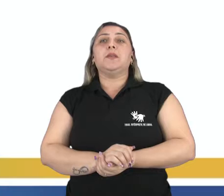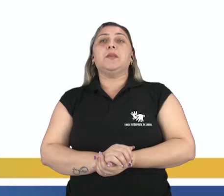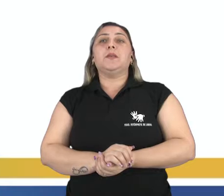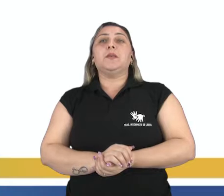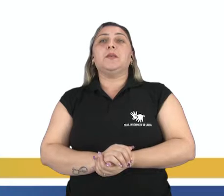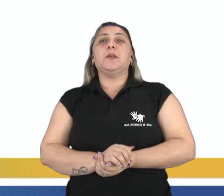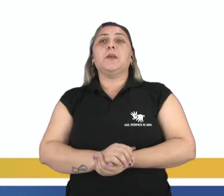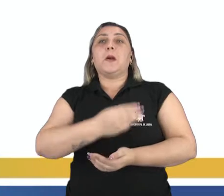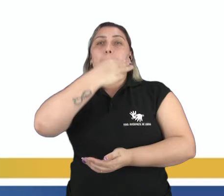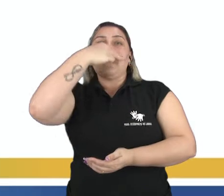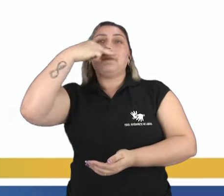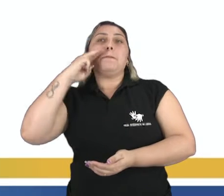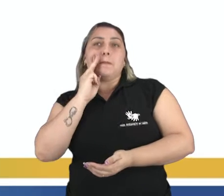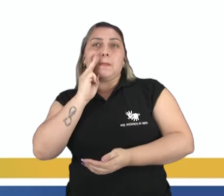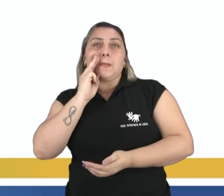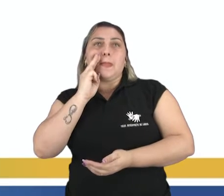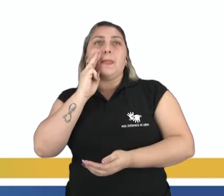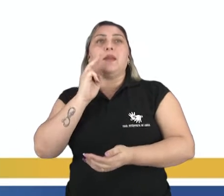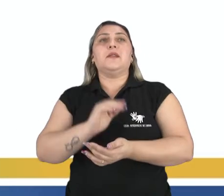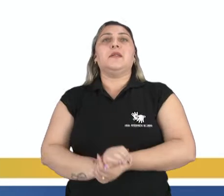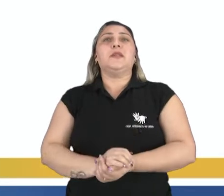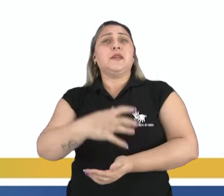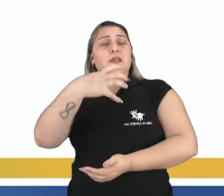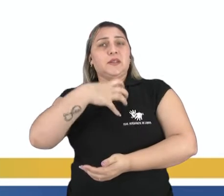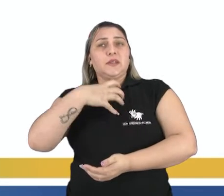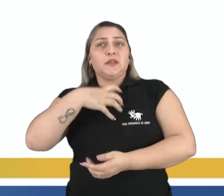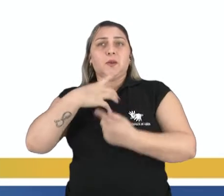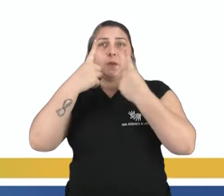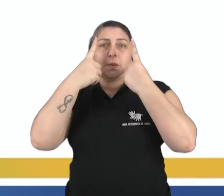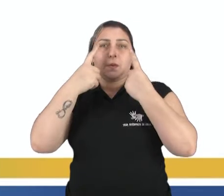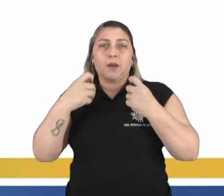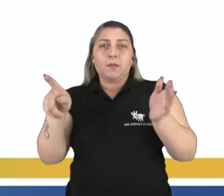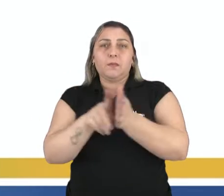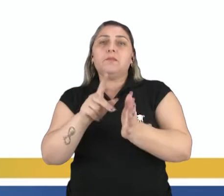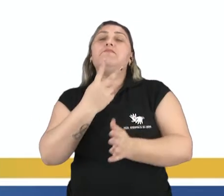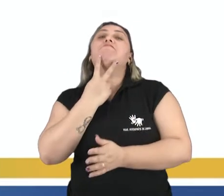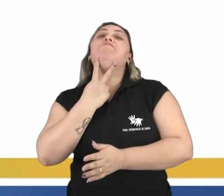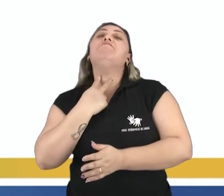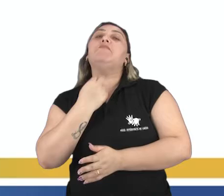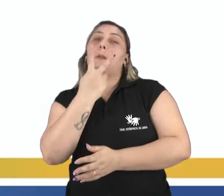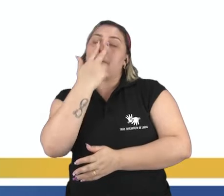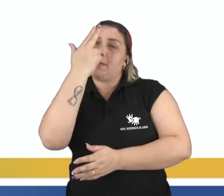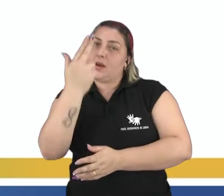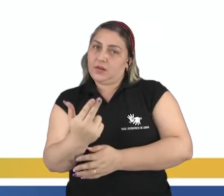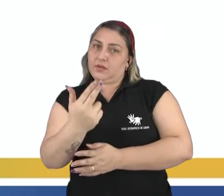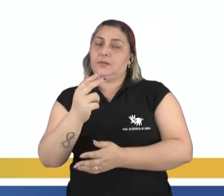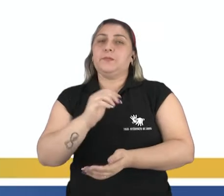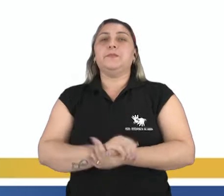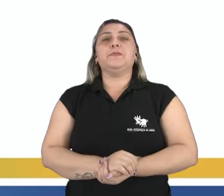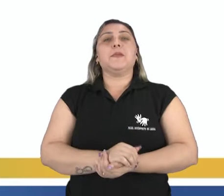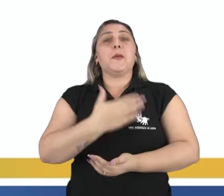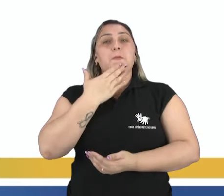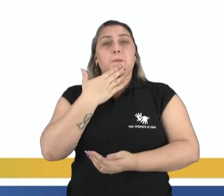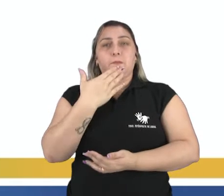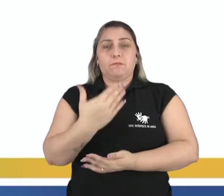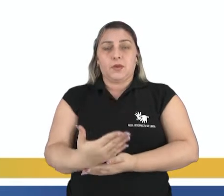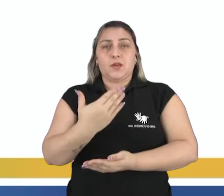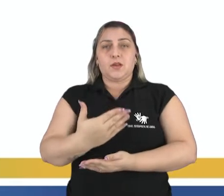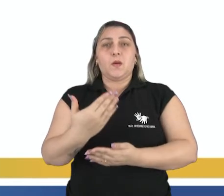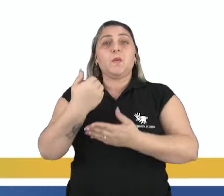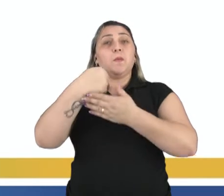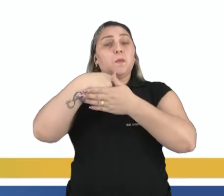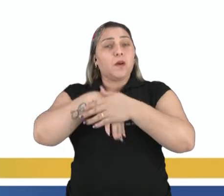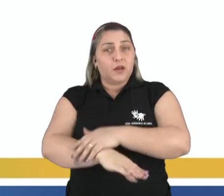que diz assim: Quintanilha sentiu-lhe lágrimas na voz, assim lhe pareceu ao menos. Pediu-lhe que